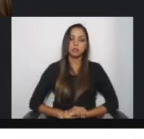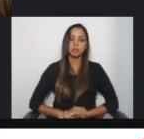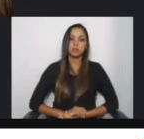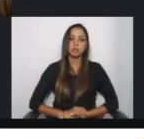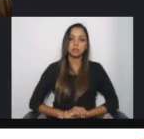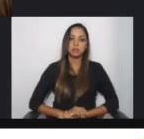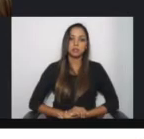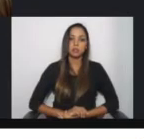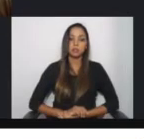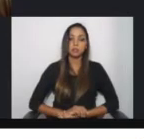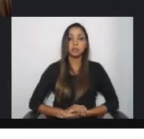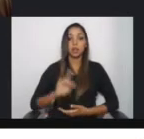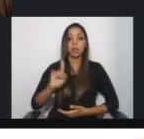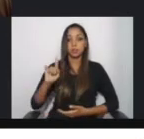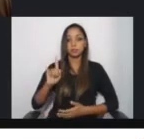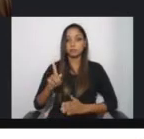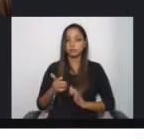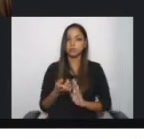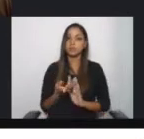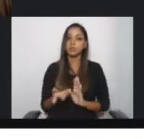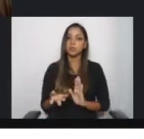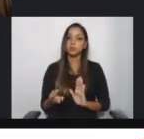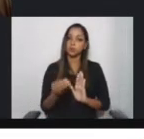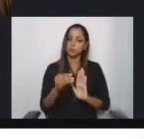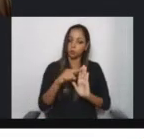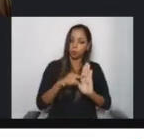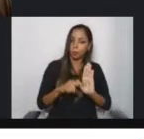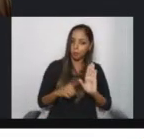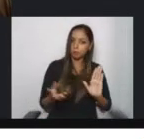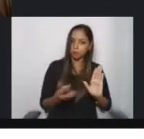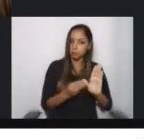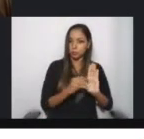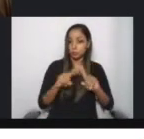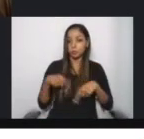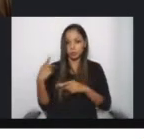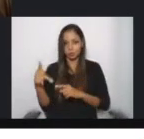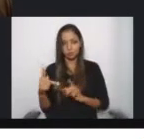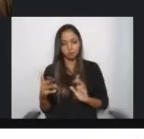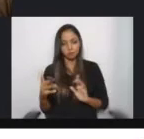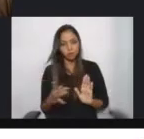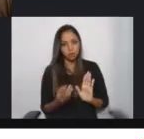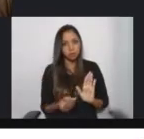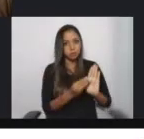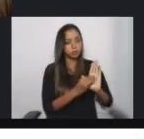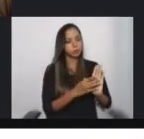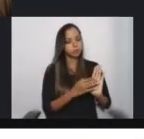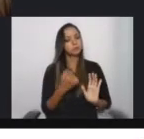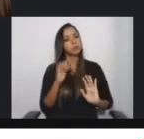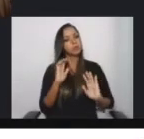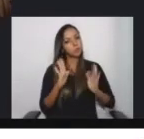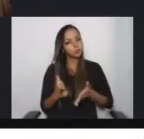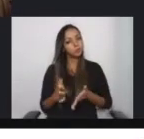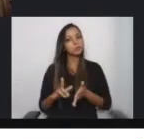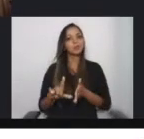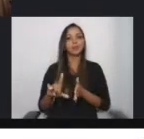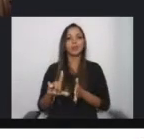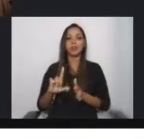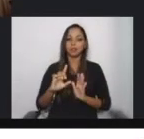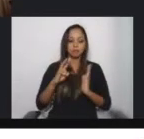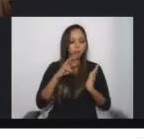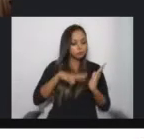foi colocado em pauta, né, esse projeto, eu de antemão já declarei meu voto, né, por